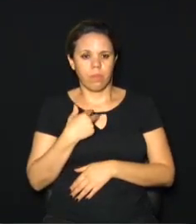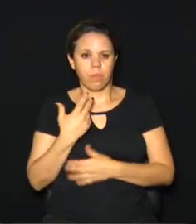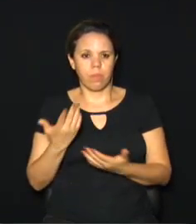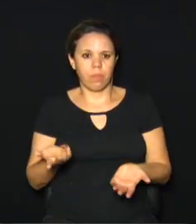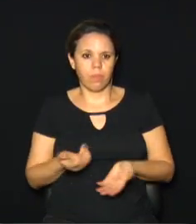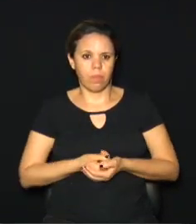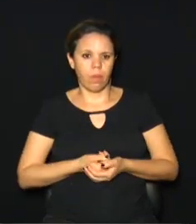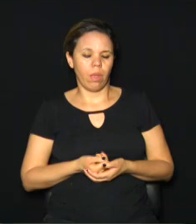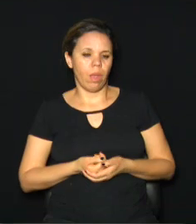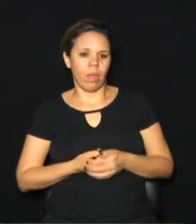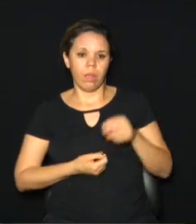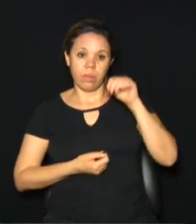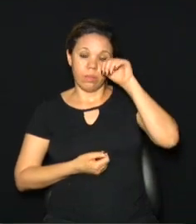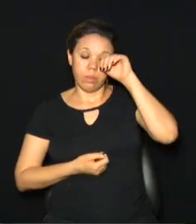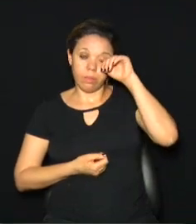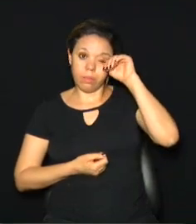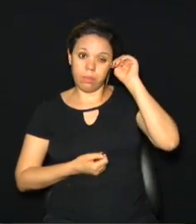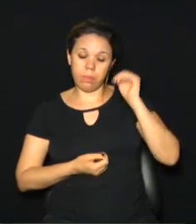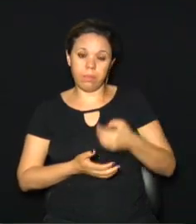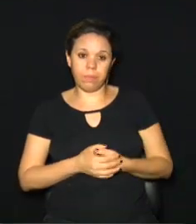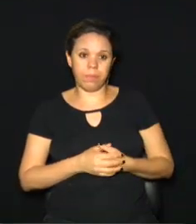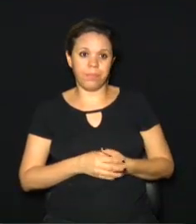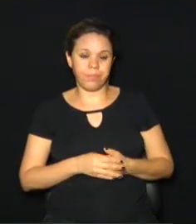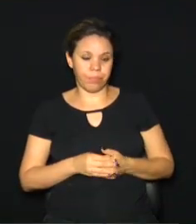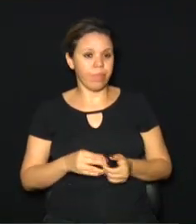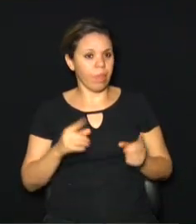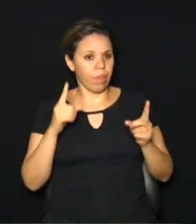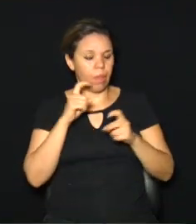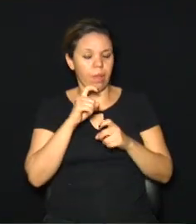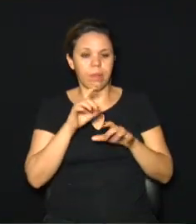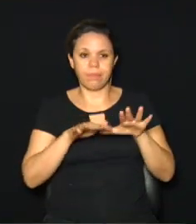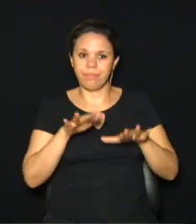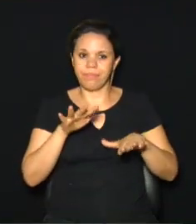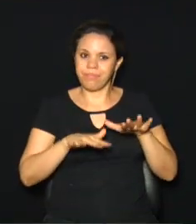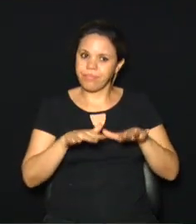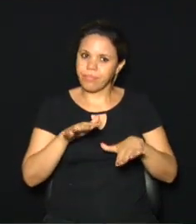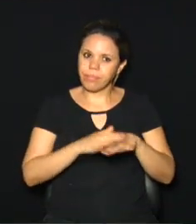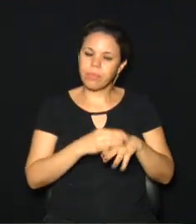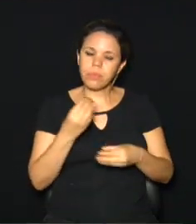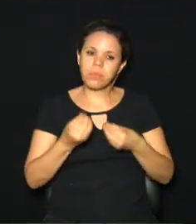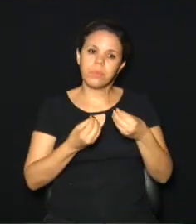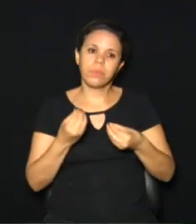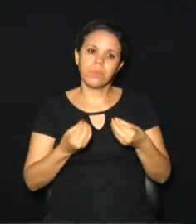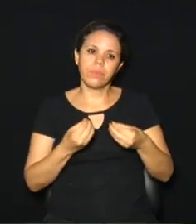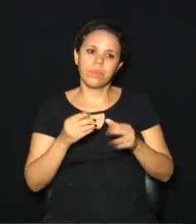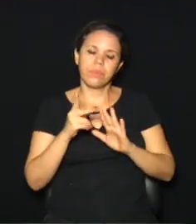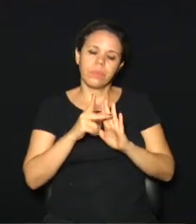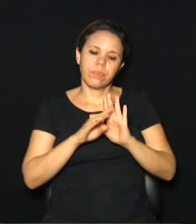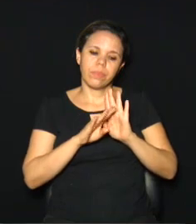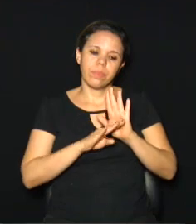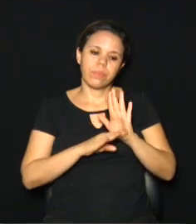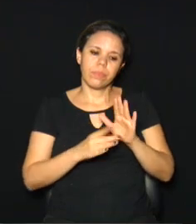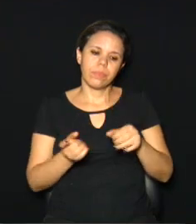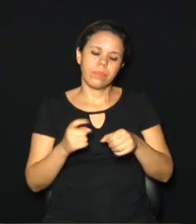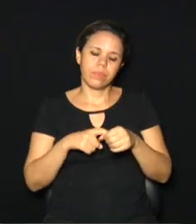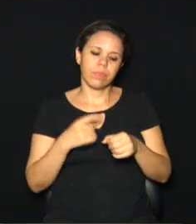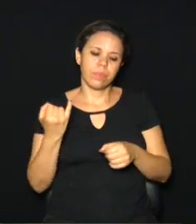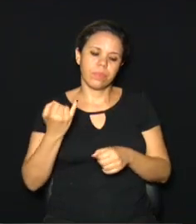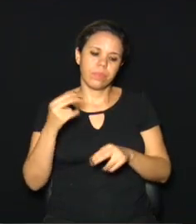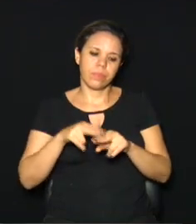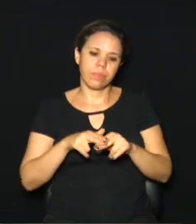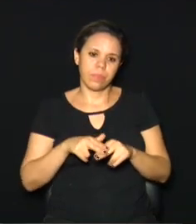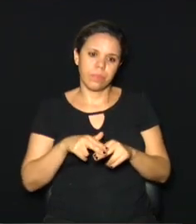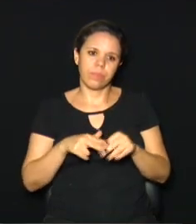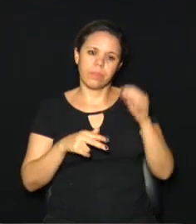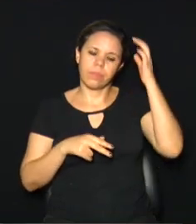assim, é uma situação difícil que vai depender realmente de como que vai ser o planejamento dessa volta. Por isso que é importante